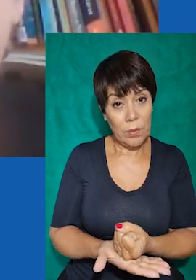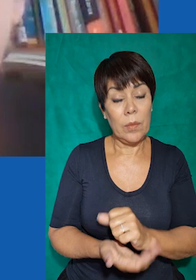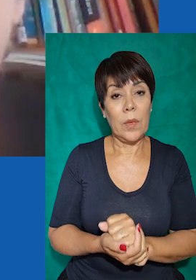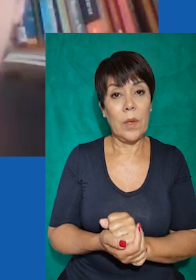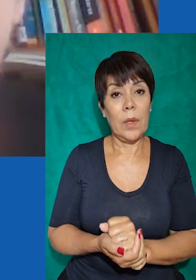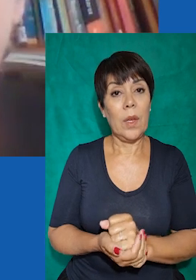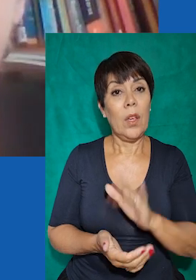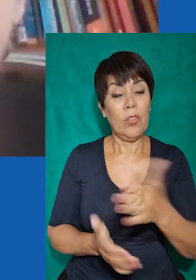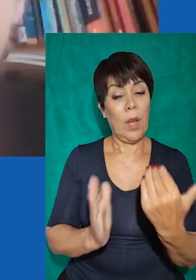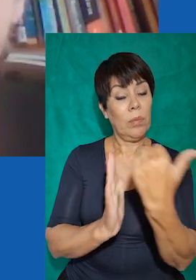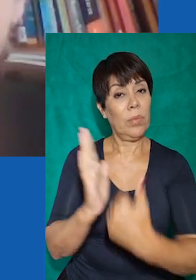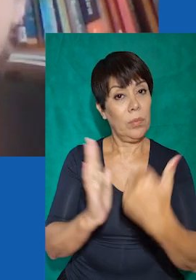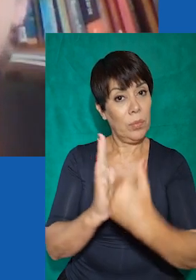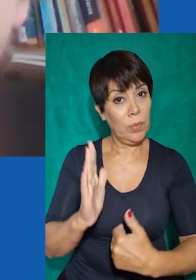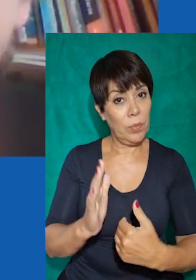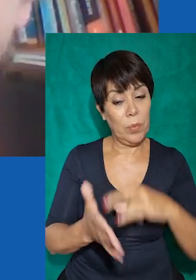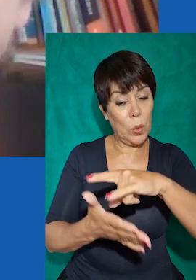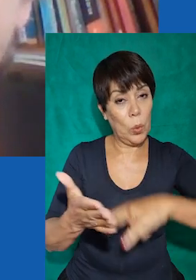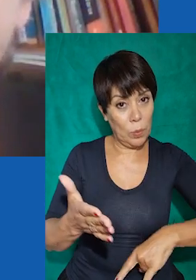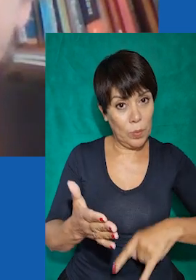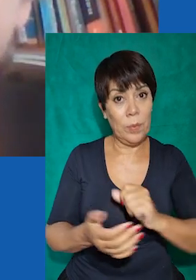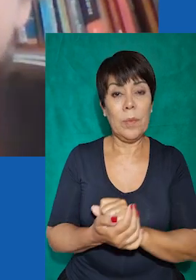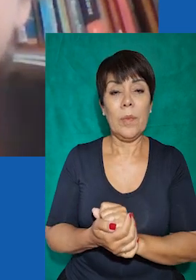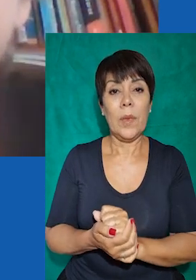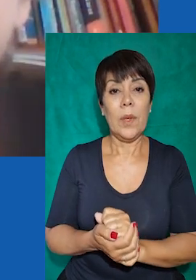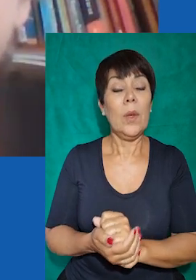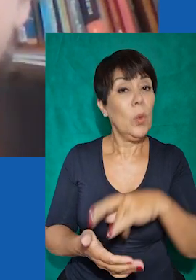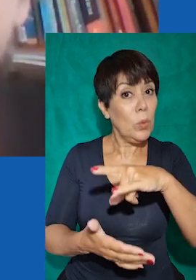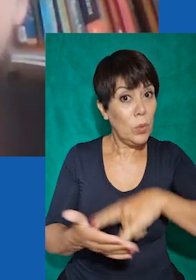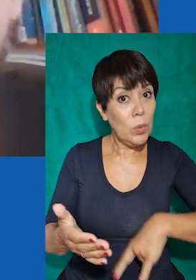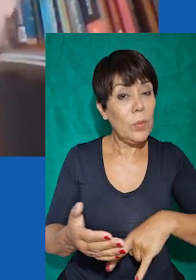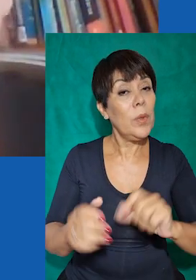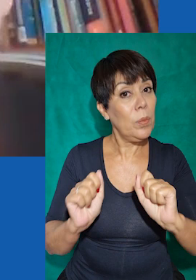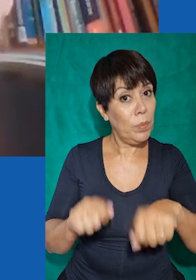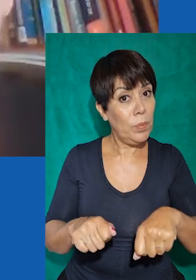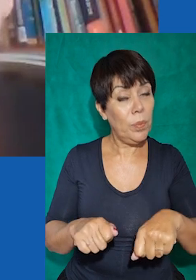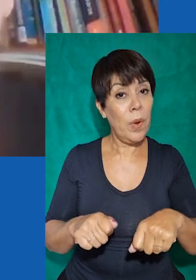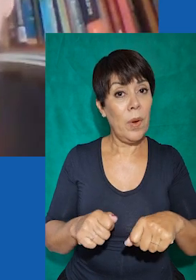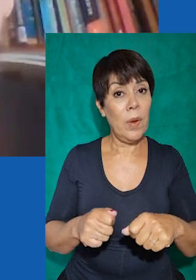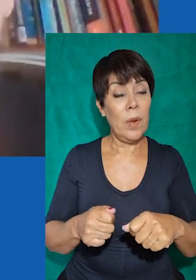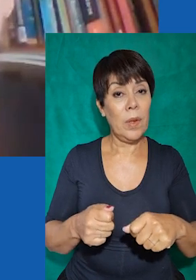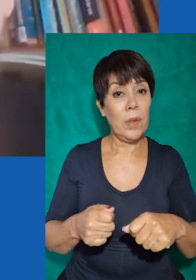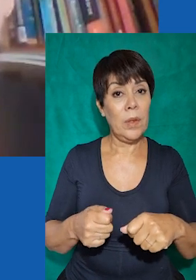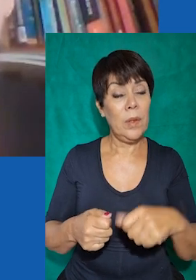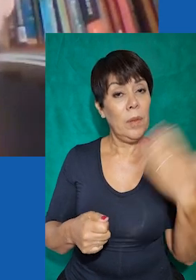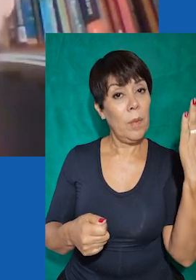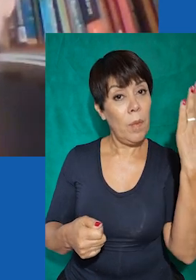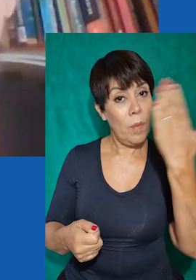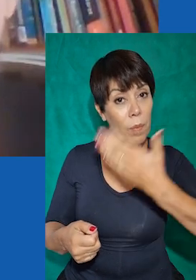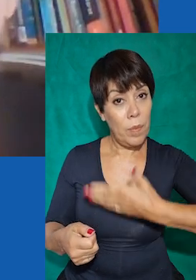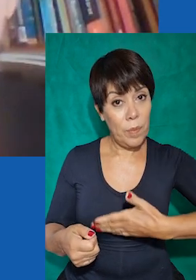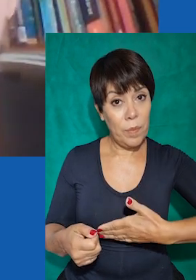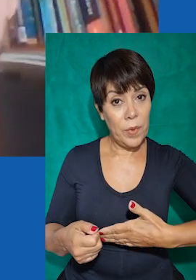foram retiradas do CIGEF, o CIGEF pode certificar